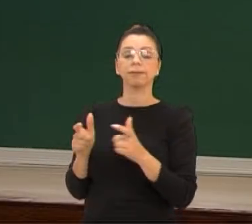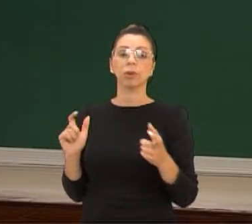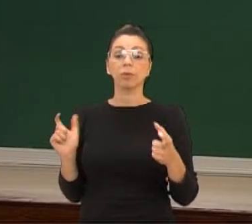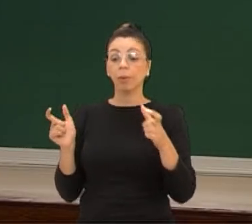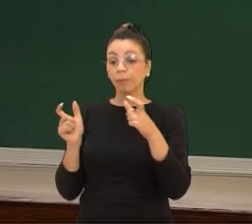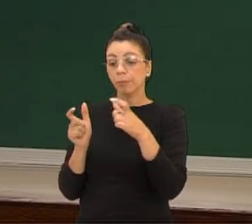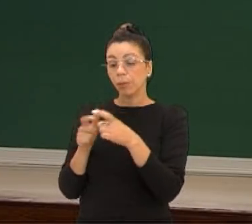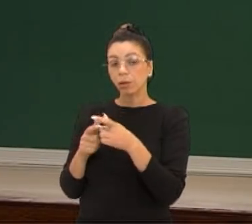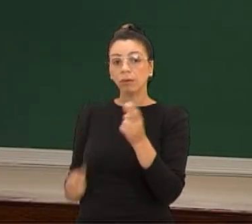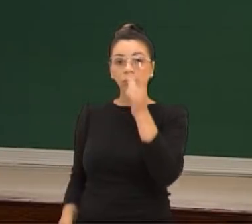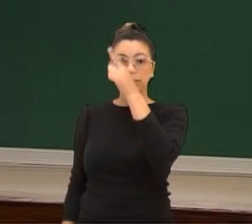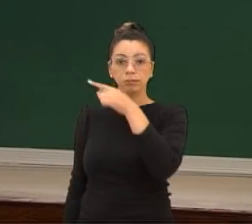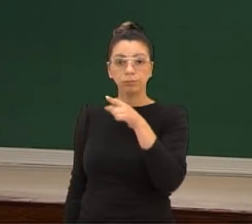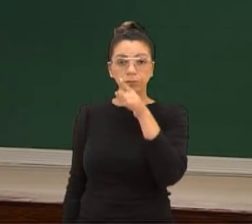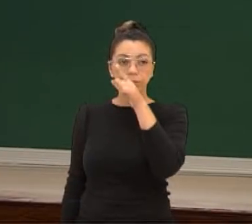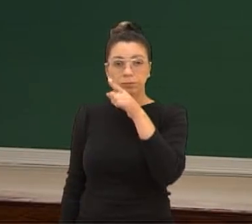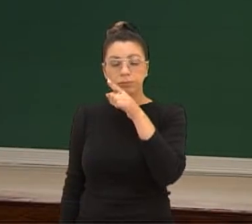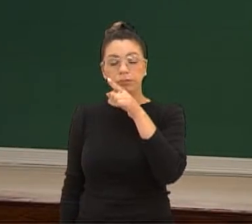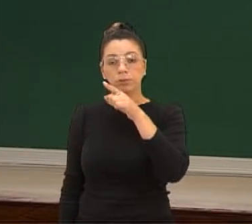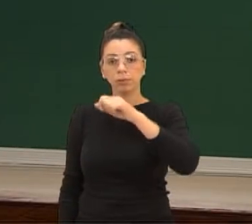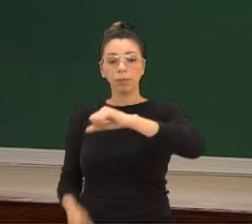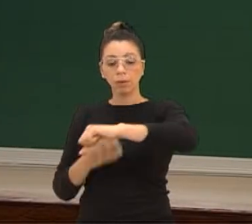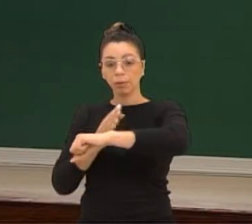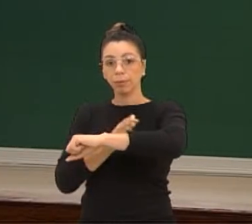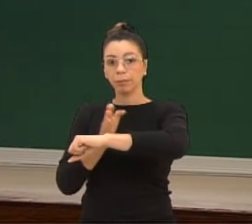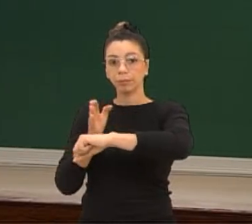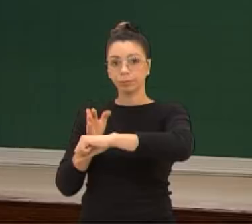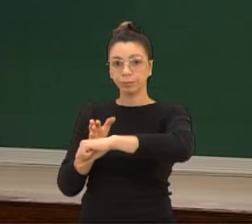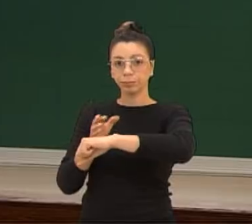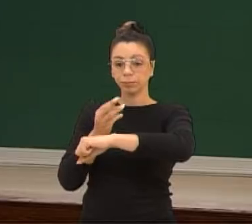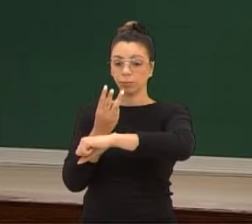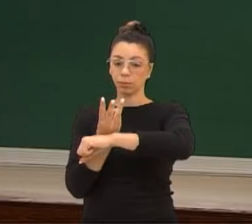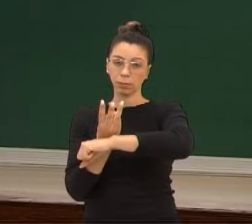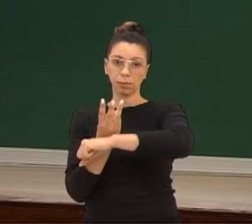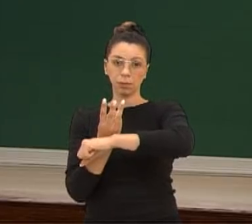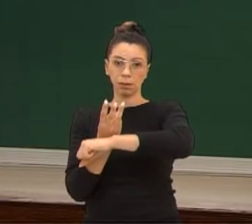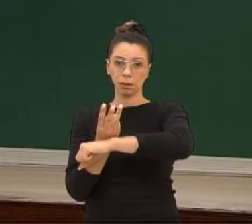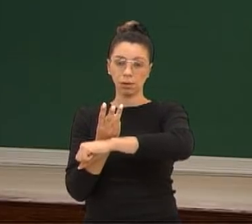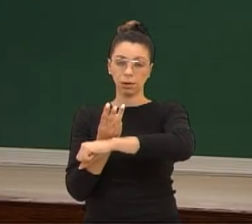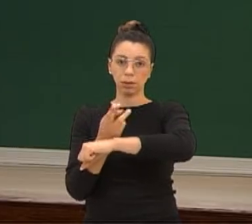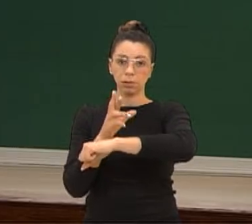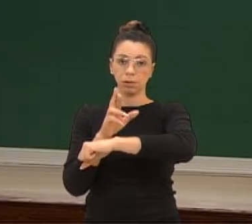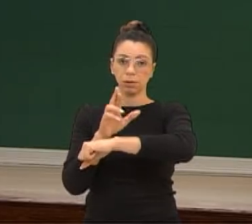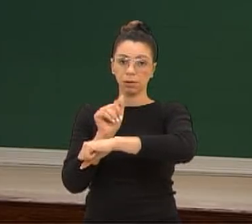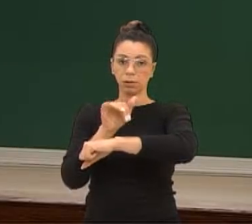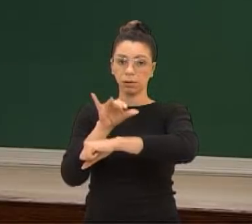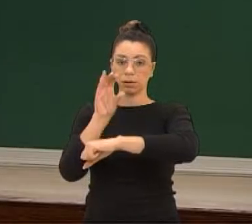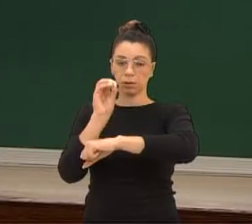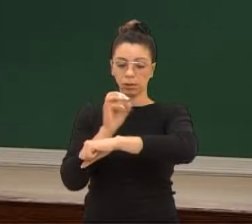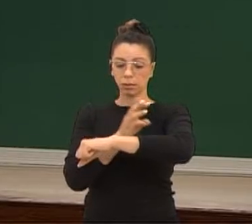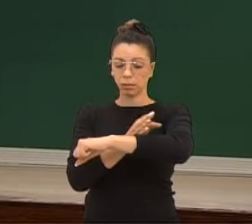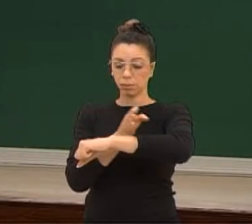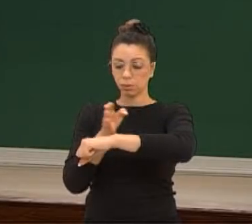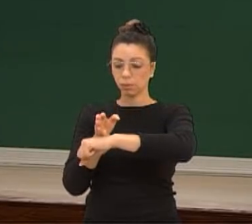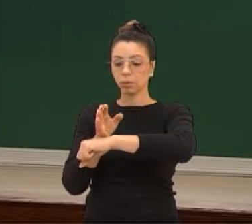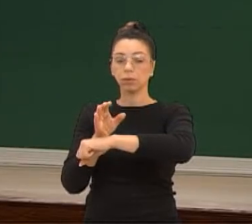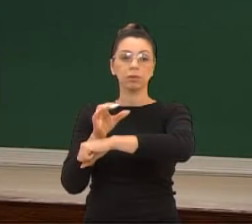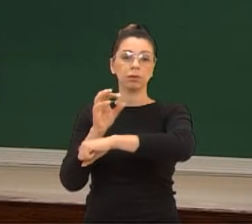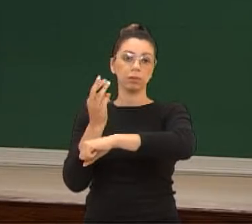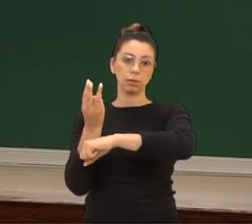menor circunferência, o raio vale 3. Então, significa que o diâmetro vai valer